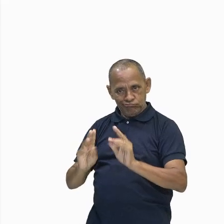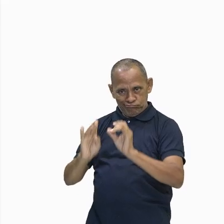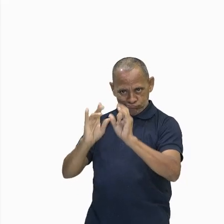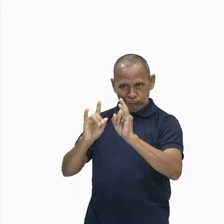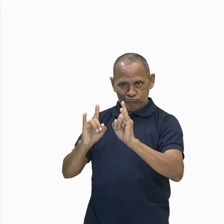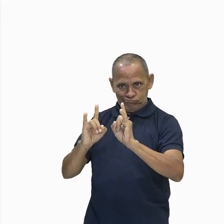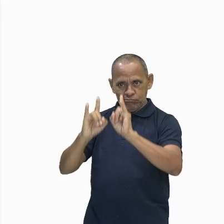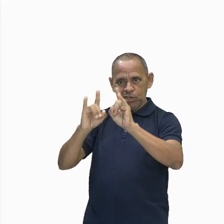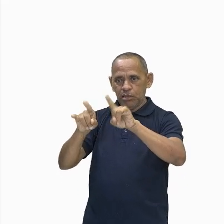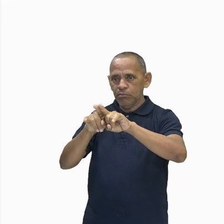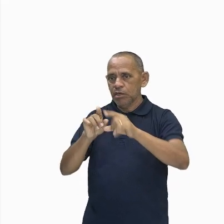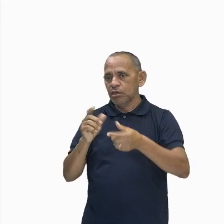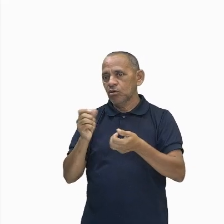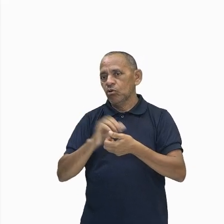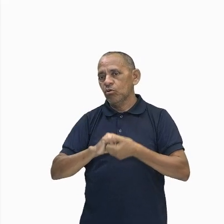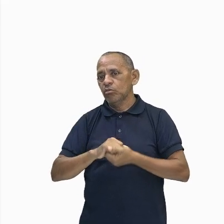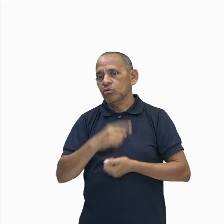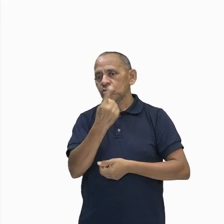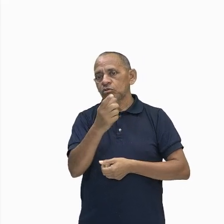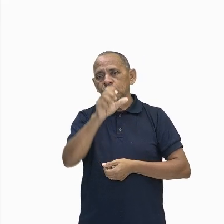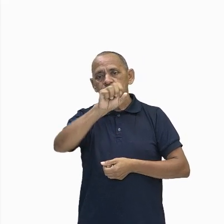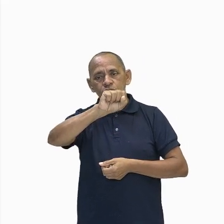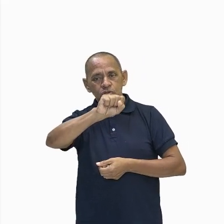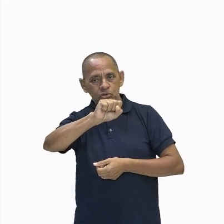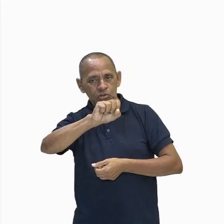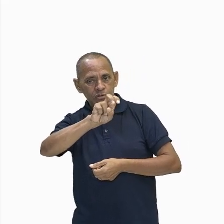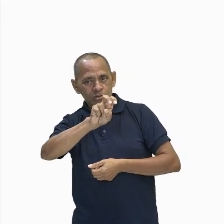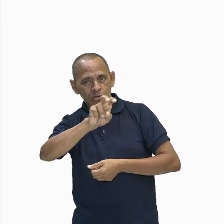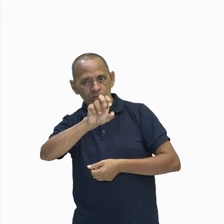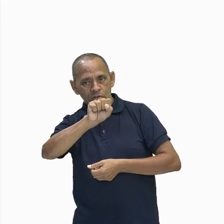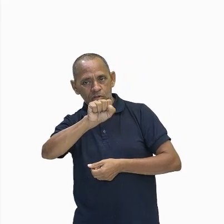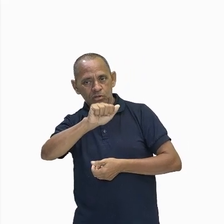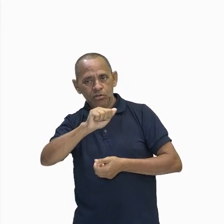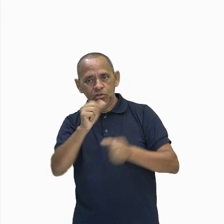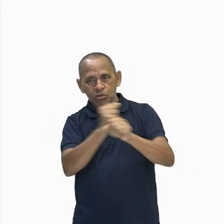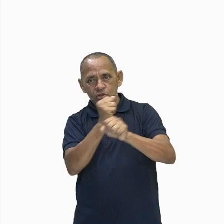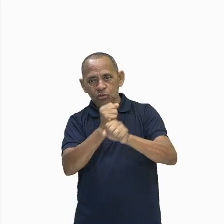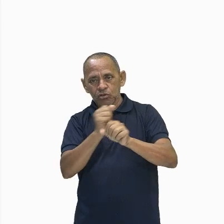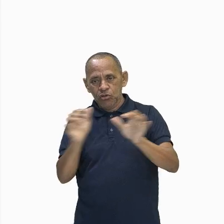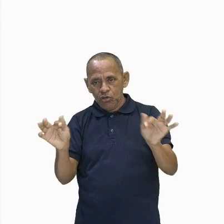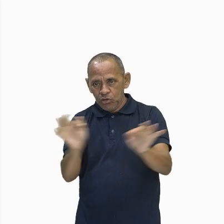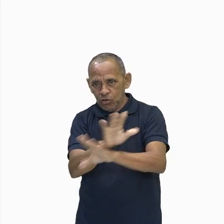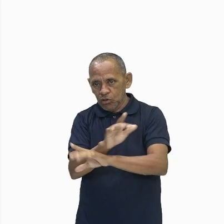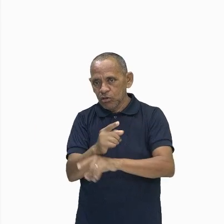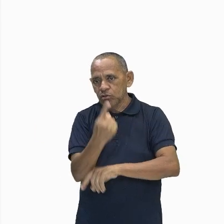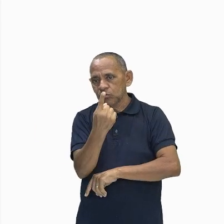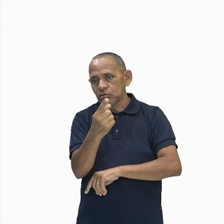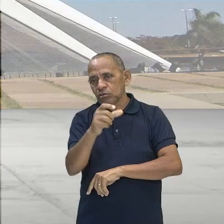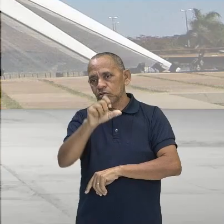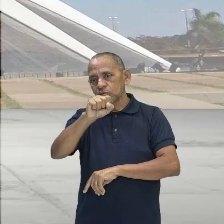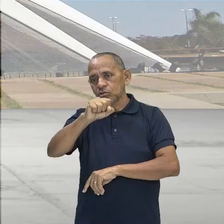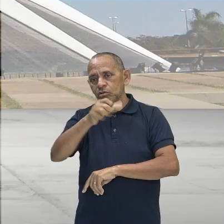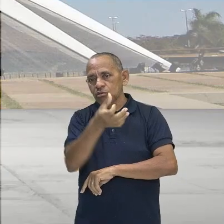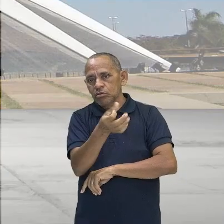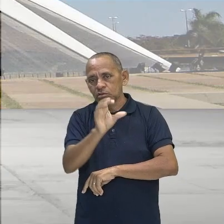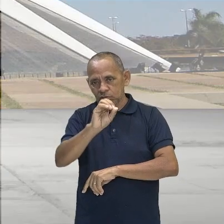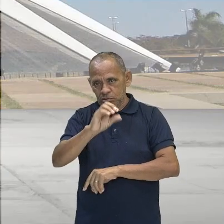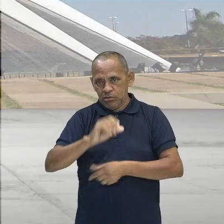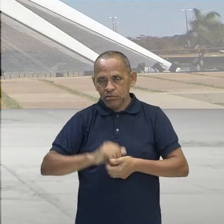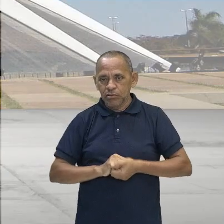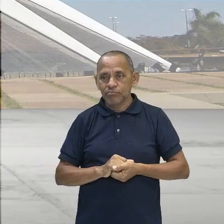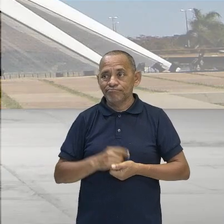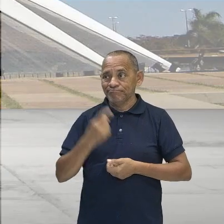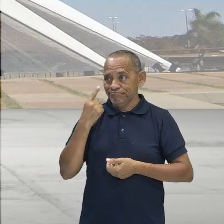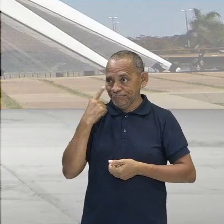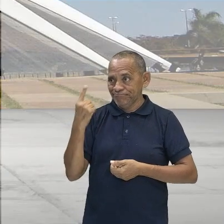fundamental foi lançada em 1958 e a construção foi concluída em 1960. Então vejam